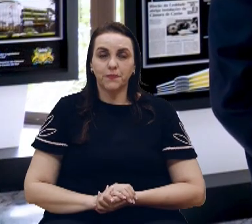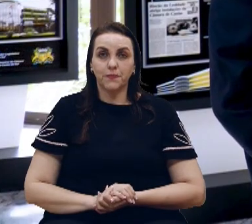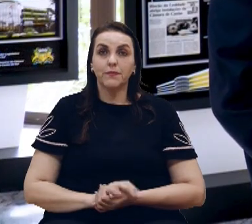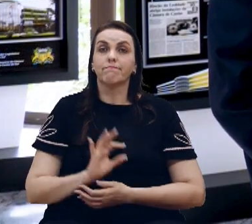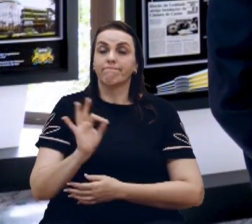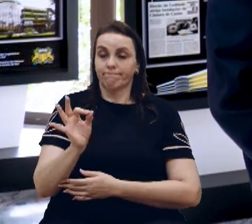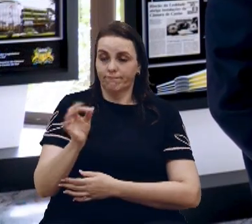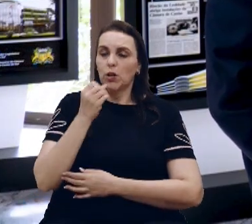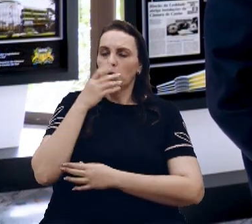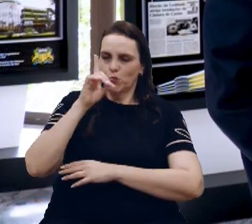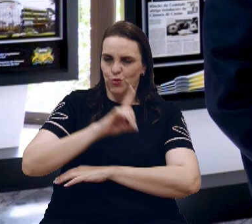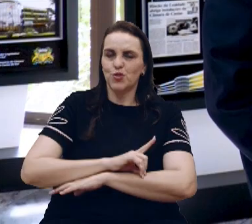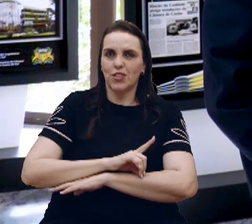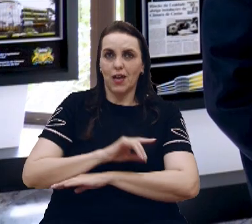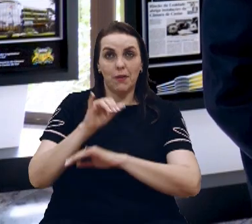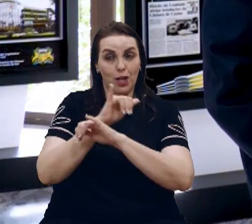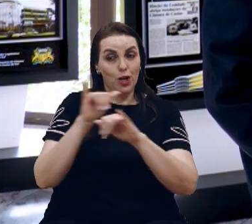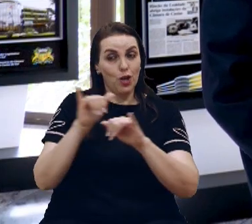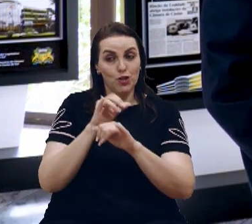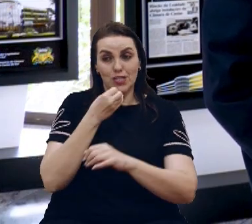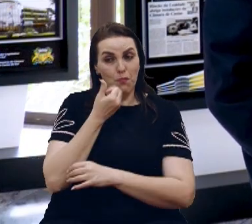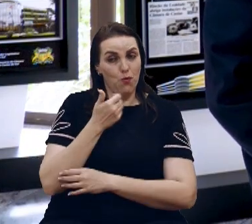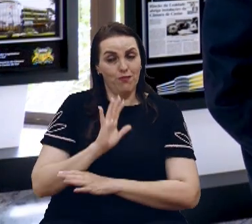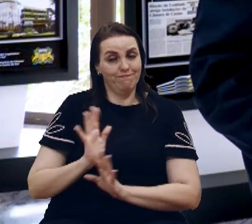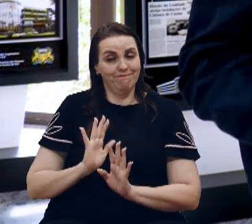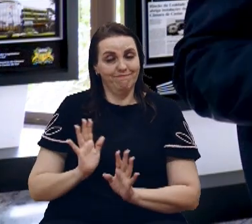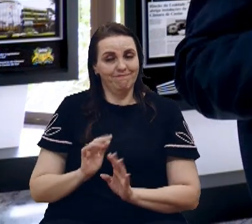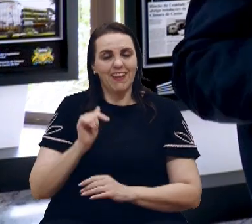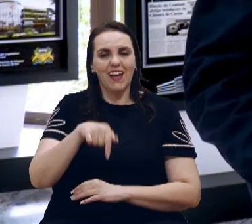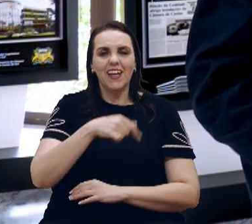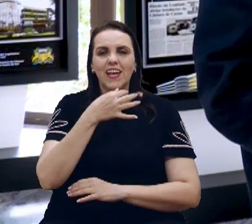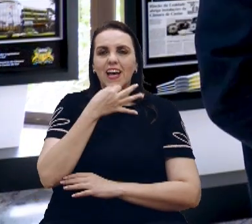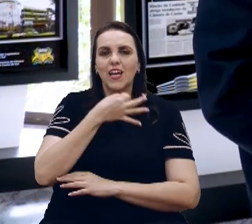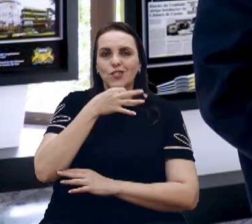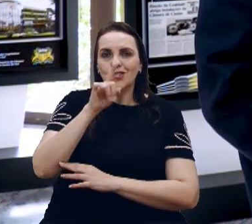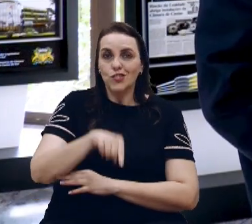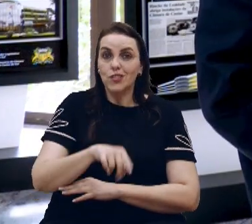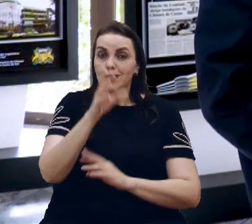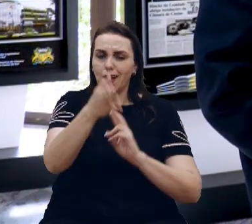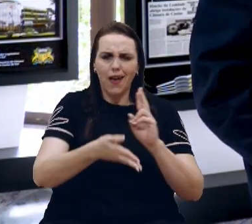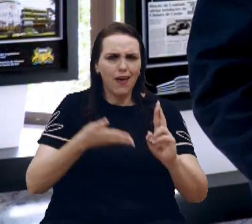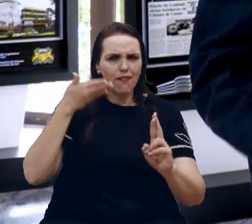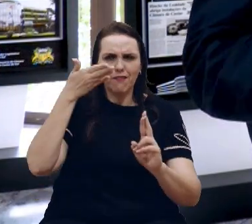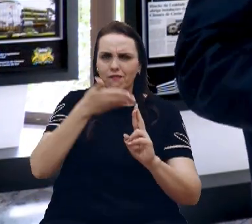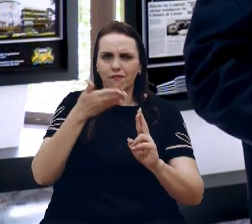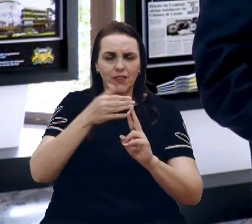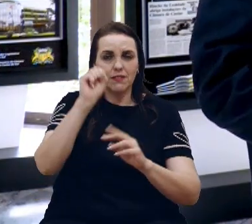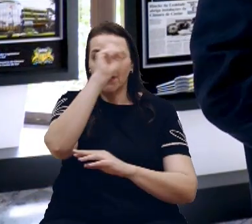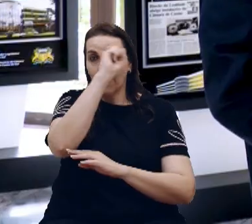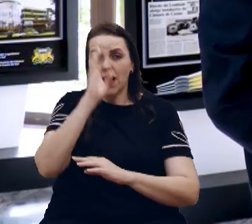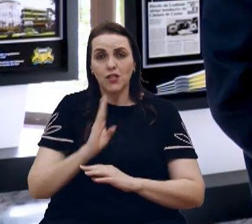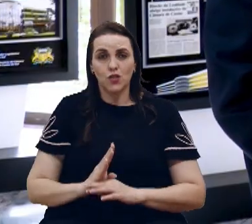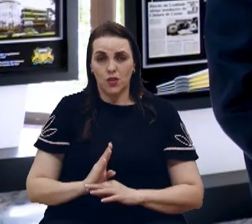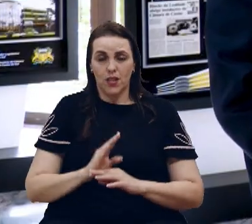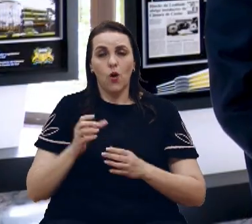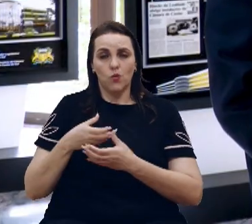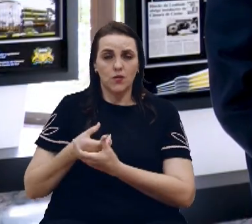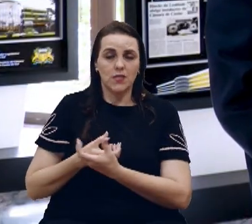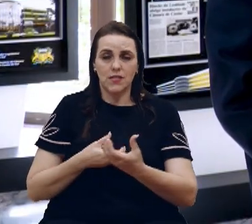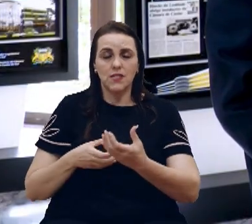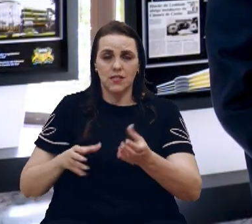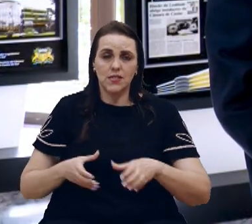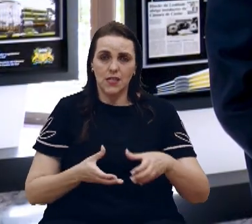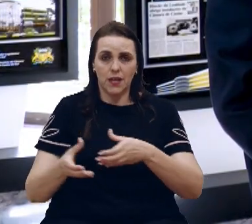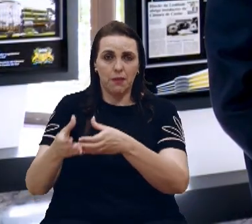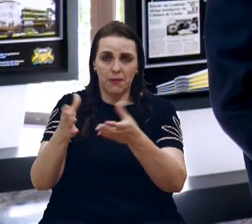realmente eu não vim trazer uma notícia boa, né? O SAMAI de Caxias do Sul é referência nacional de saneamento, mas no último dia 30,